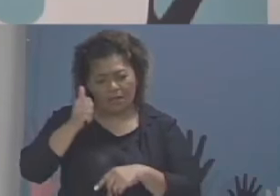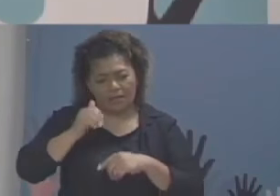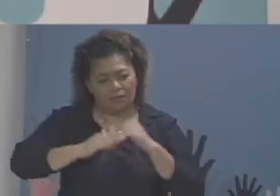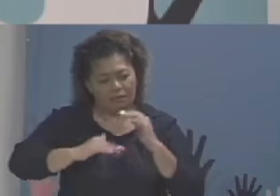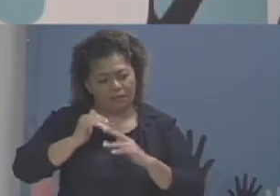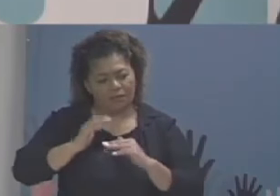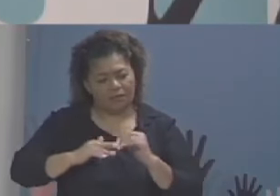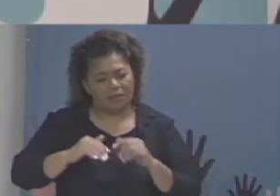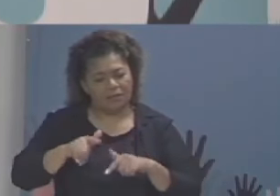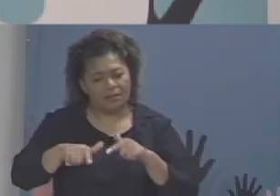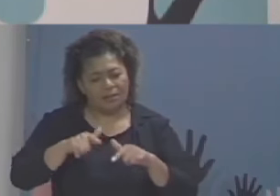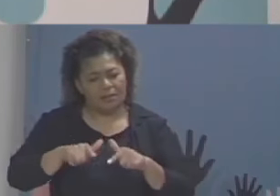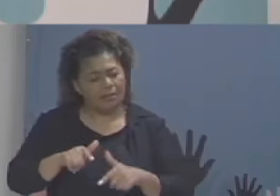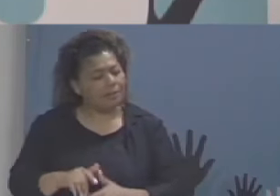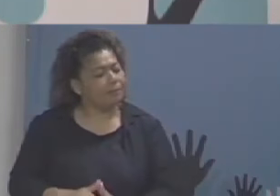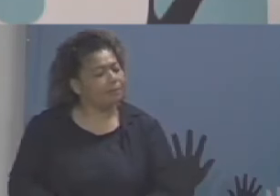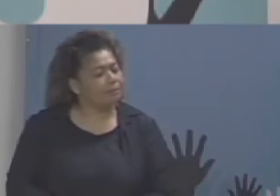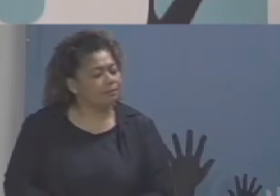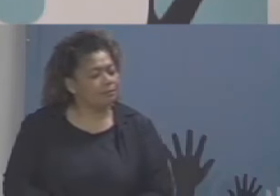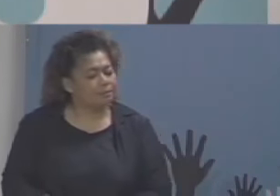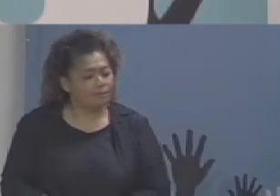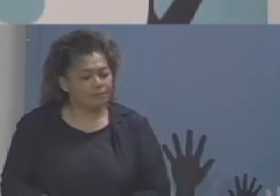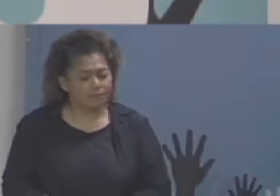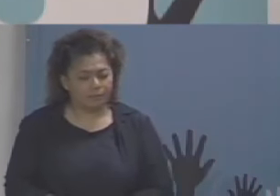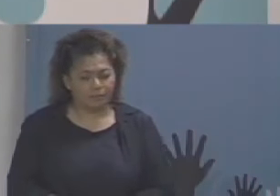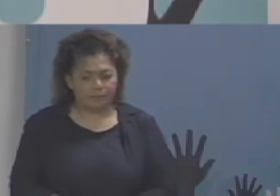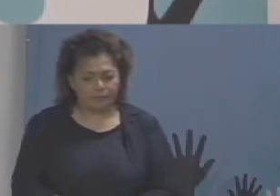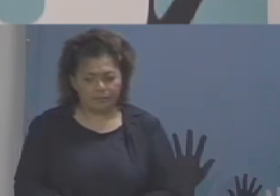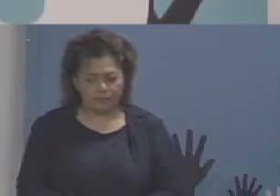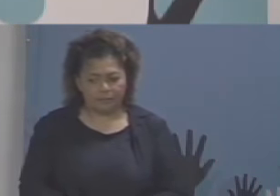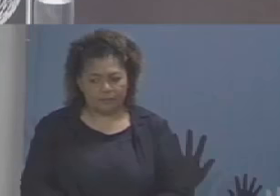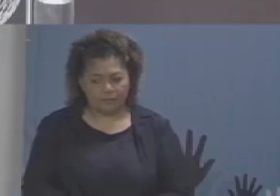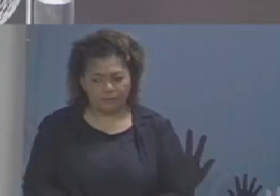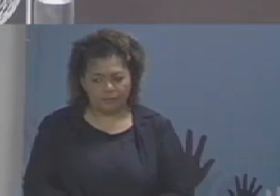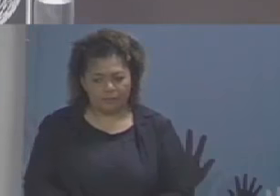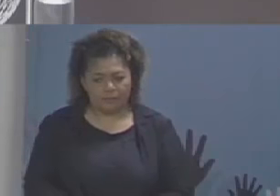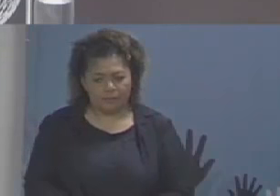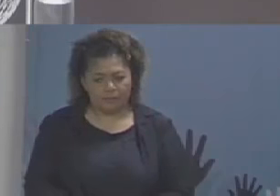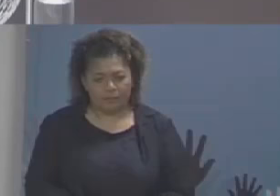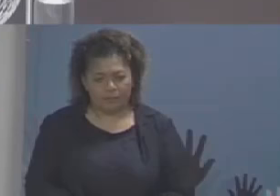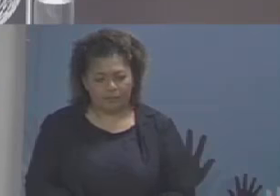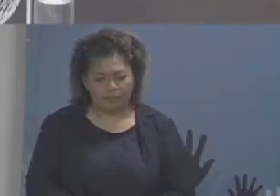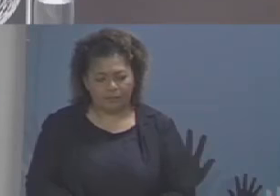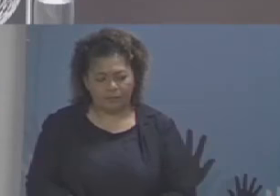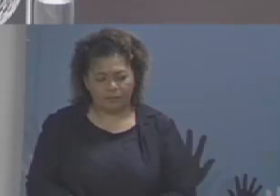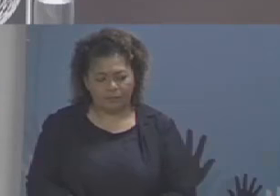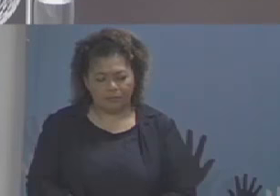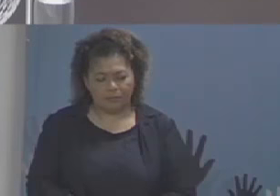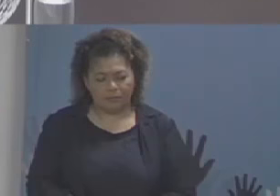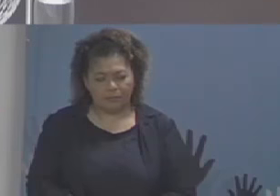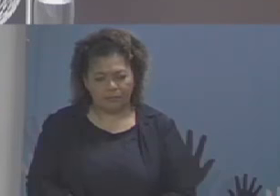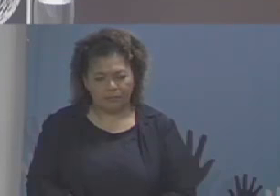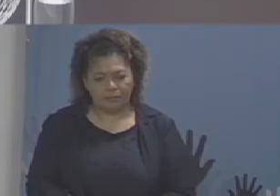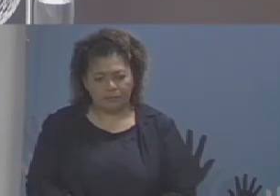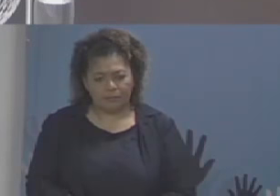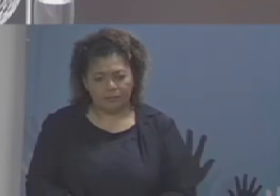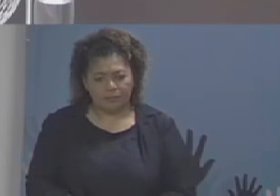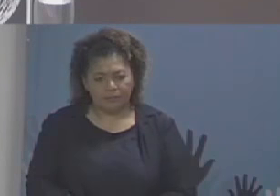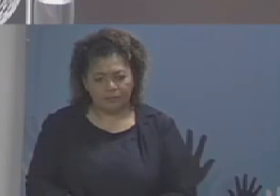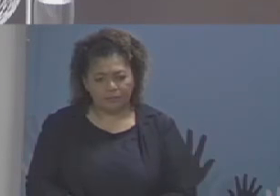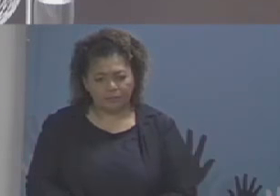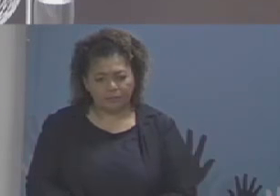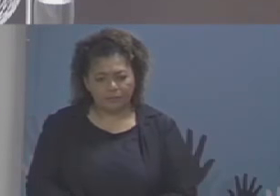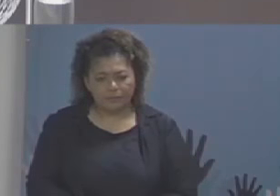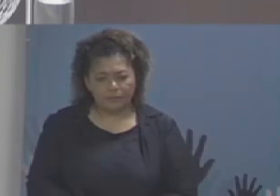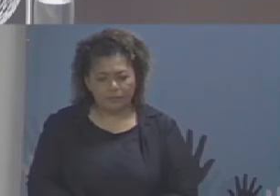Obrigado, candidato. Vamos agora às últimas perguntas, né, para o terceiro eixo do CNP.